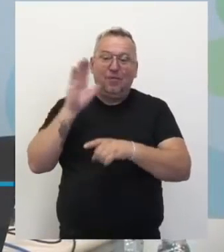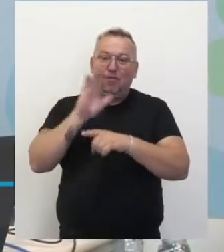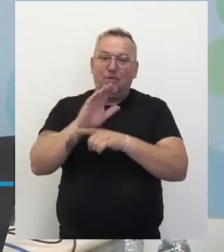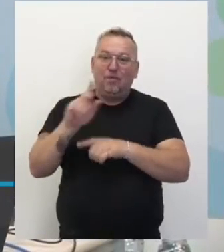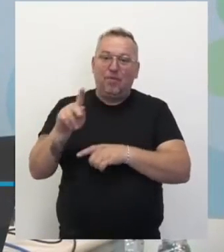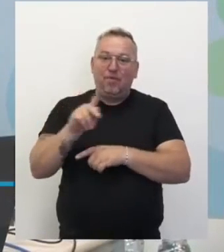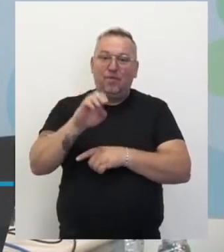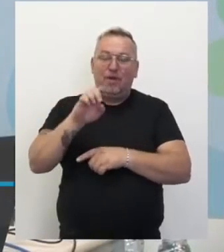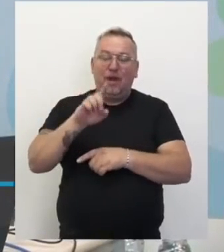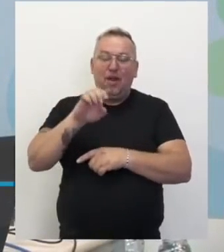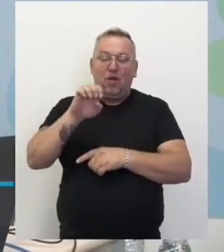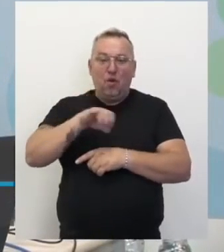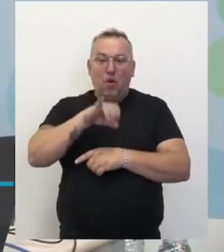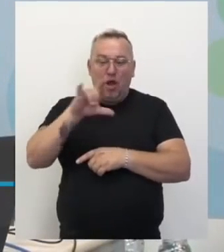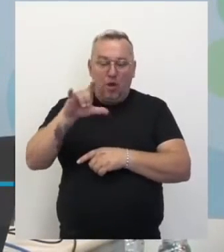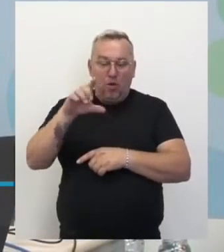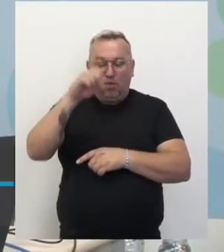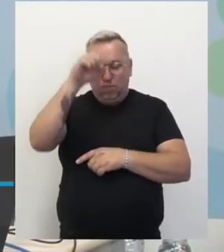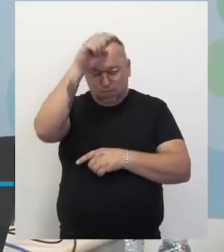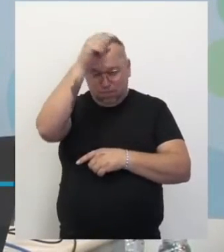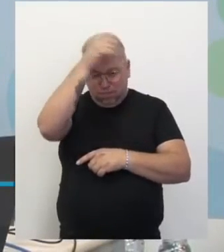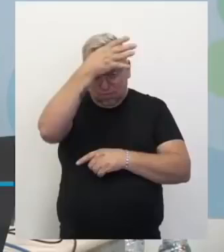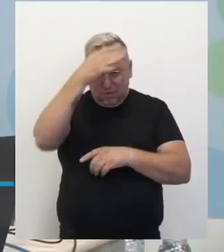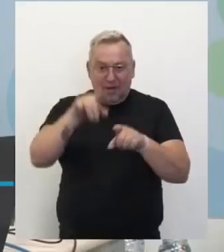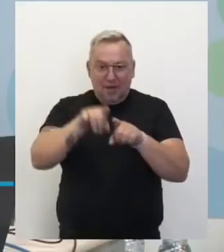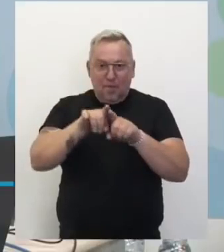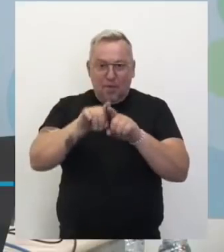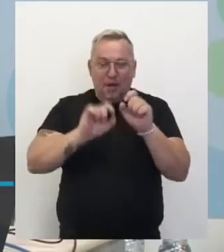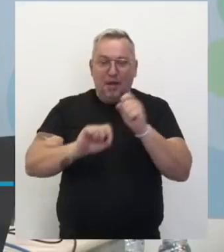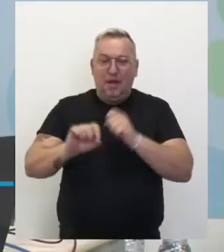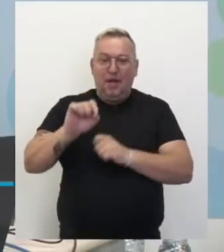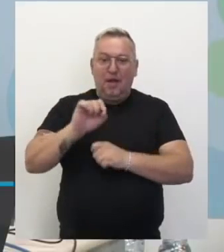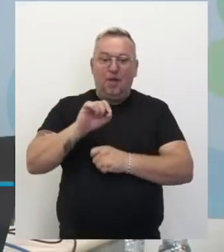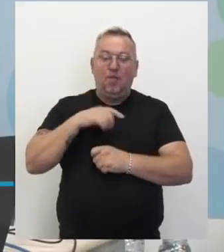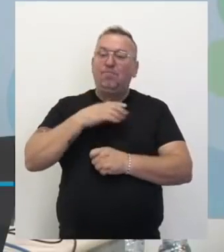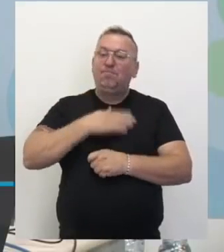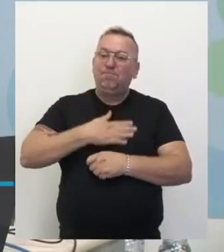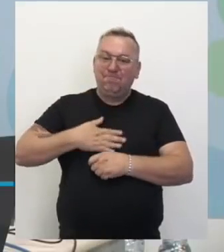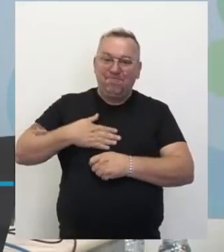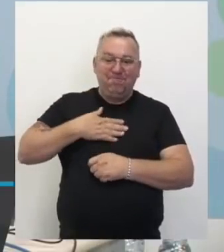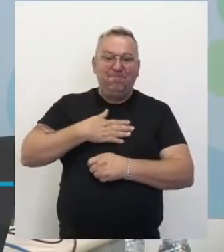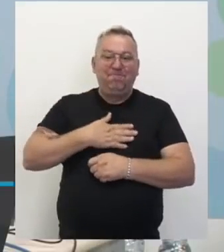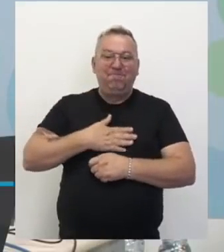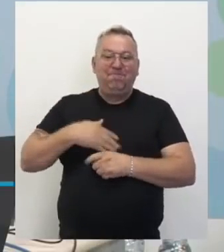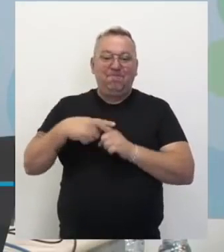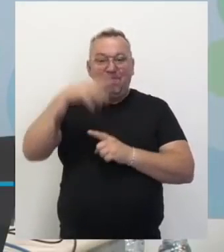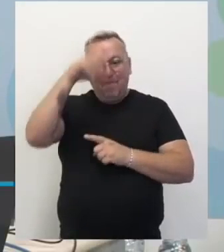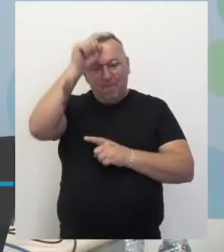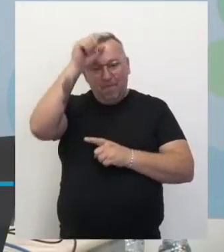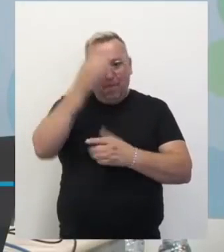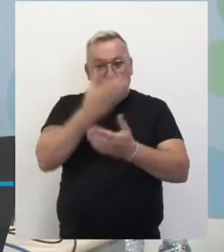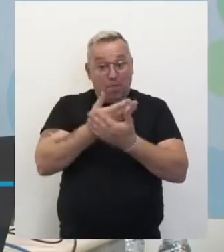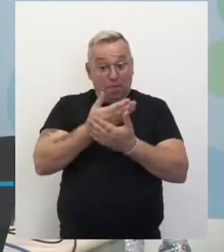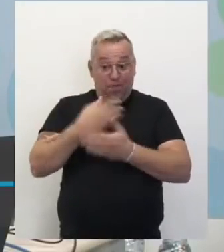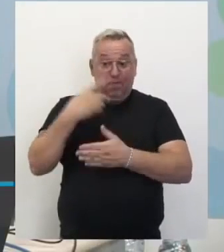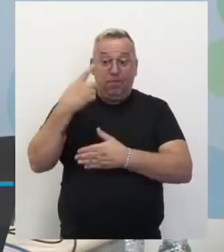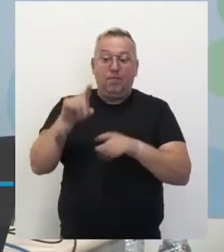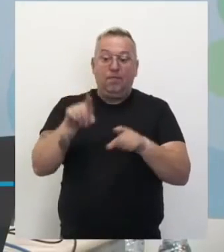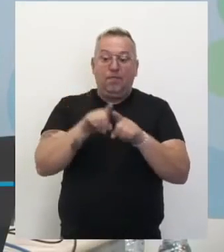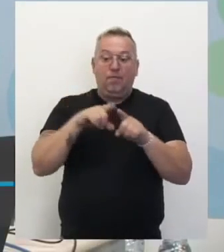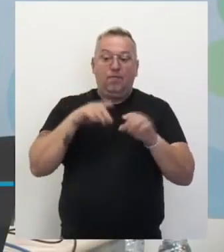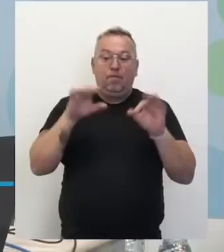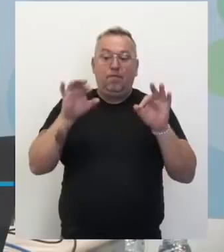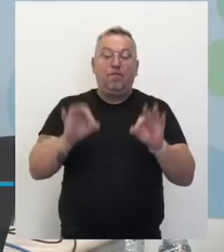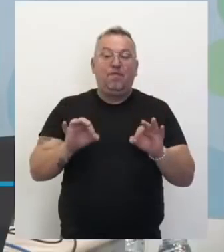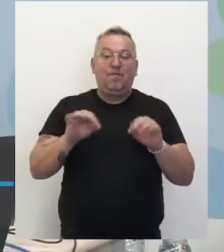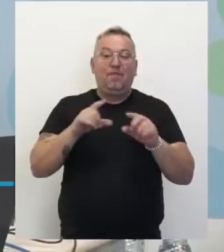professor Edjoel, que como eu sempre digo, é um prazer porque eu aprendo muito com as aulas do Edjoel e eu tenho certeza que a